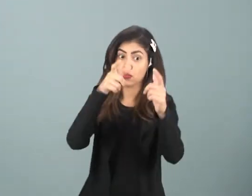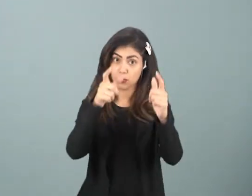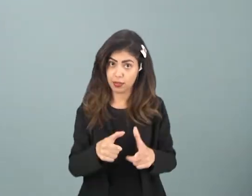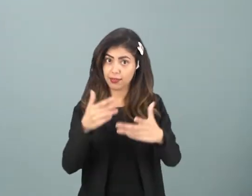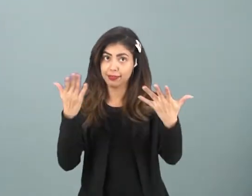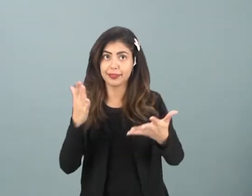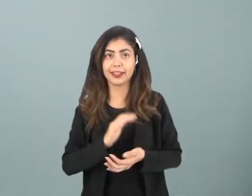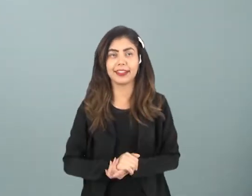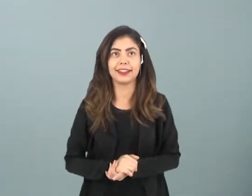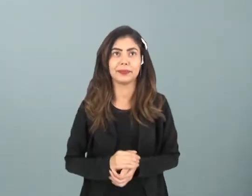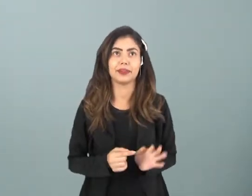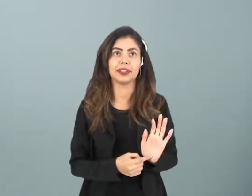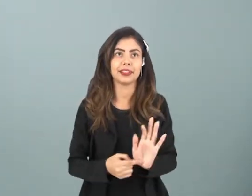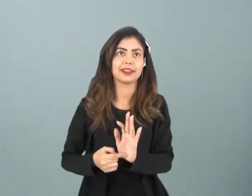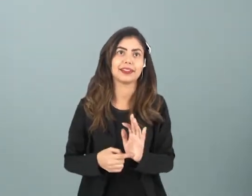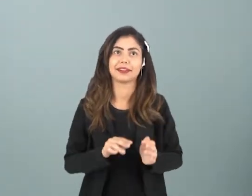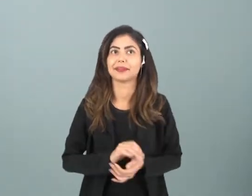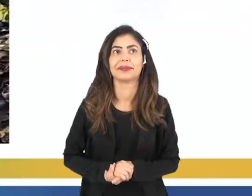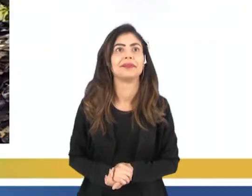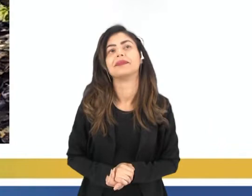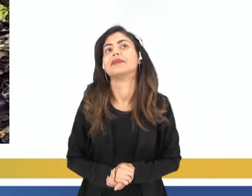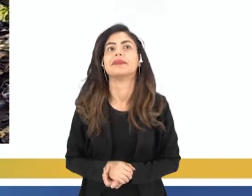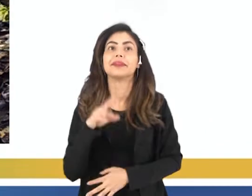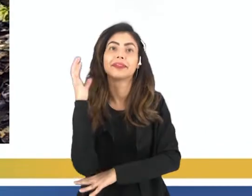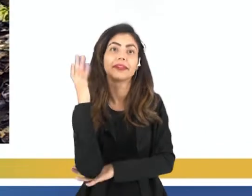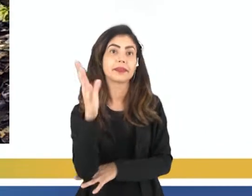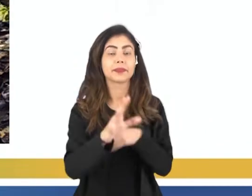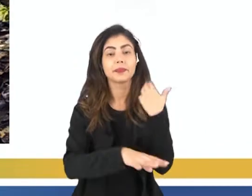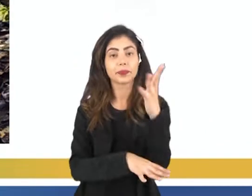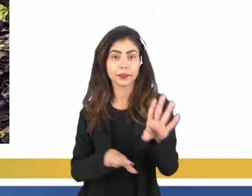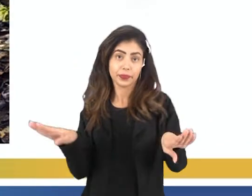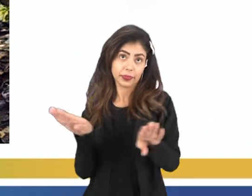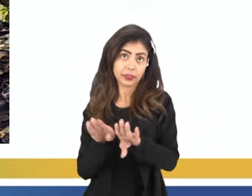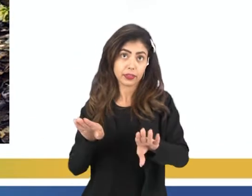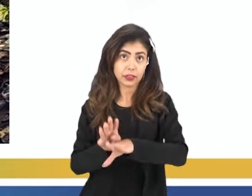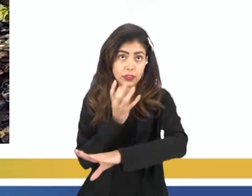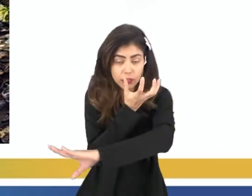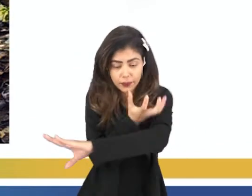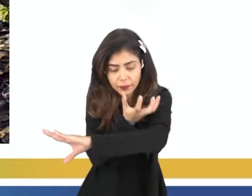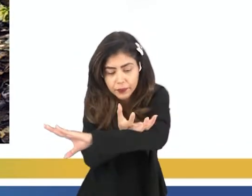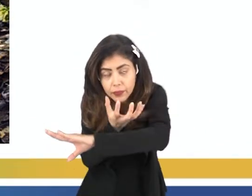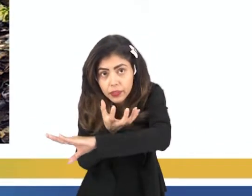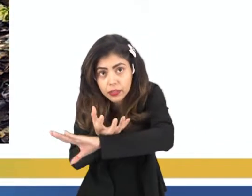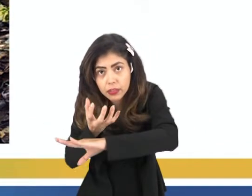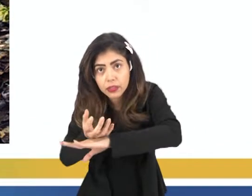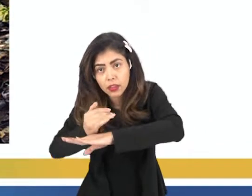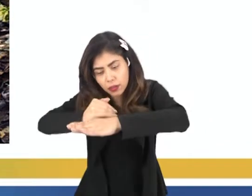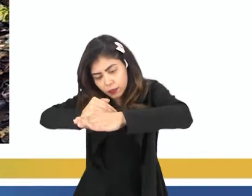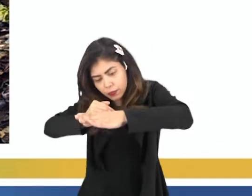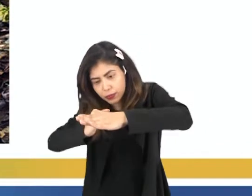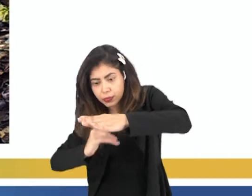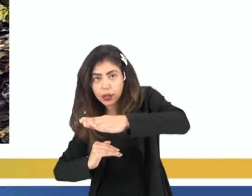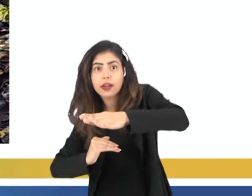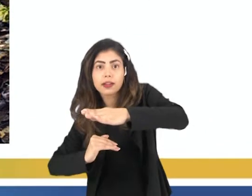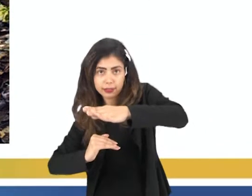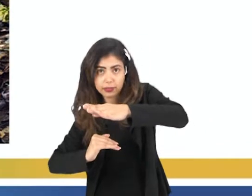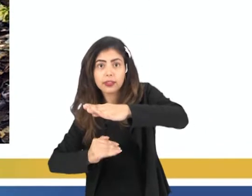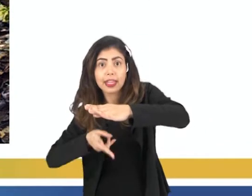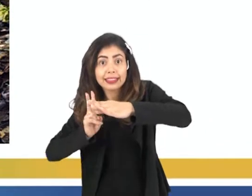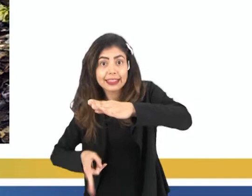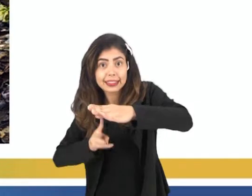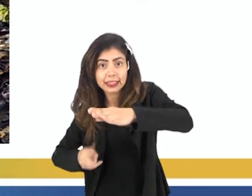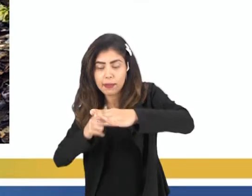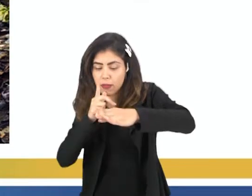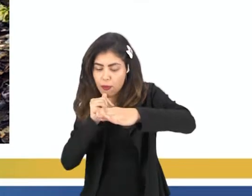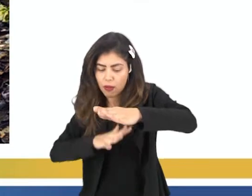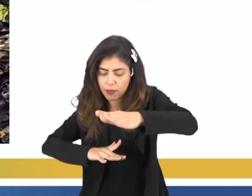lugar. As matas de igapó são as que estão situadas em terras mais baixas, estão quase sempre